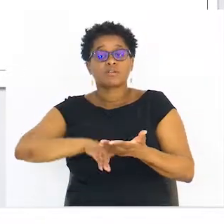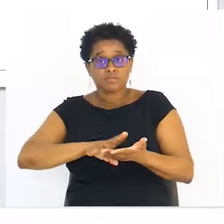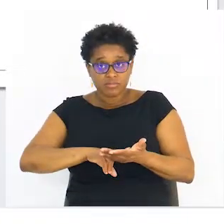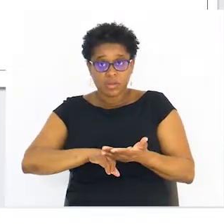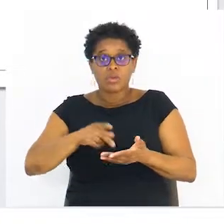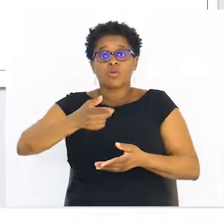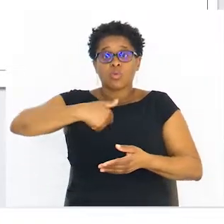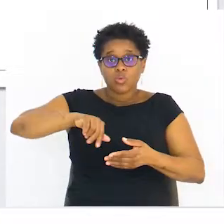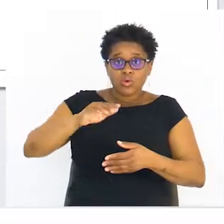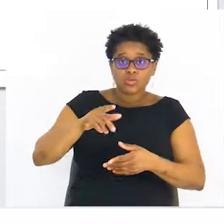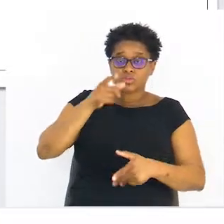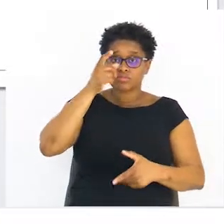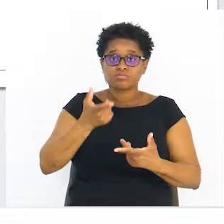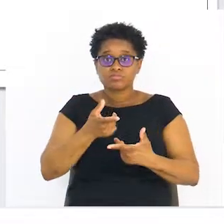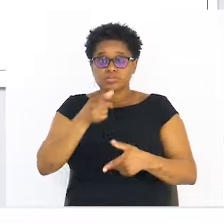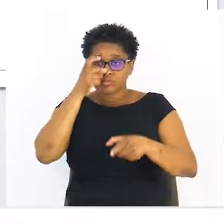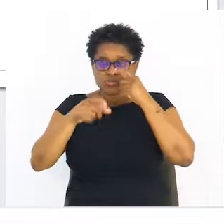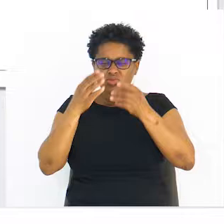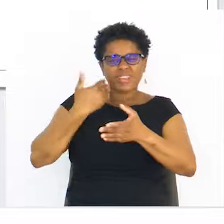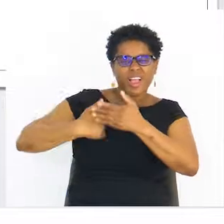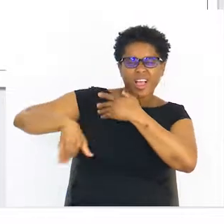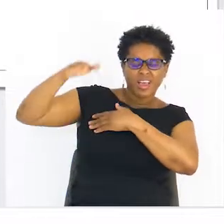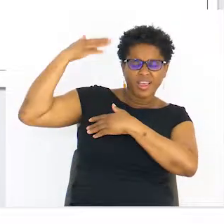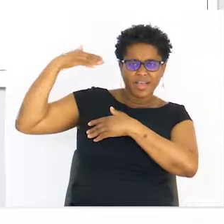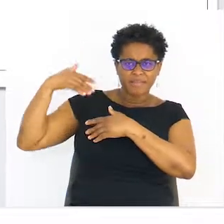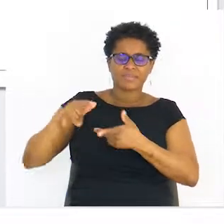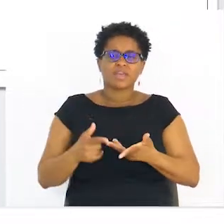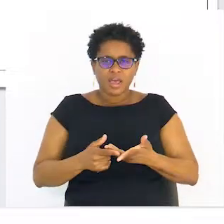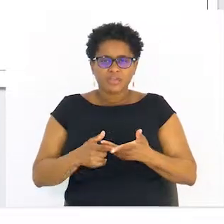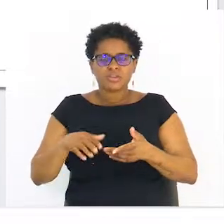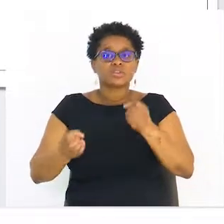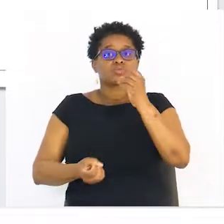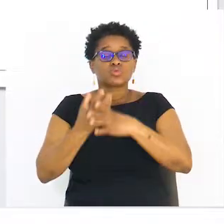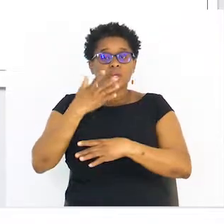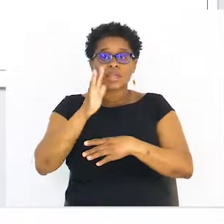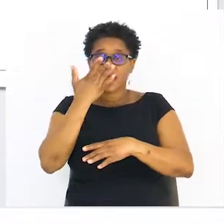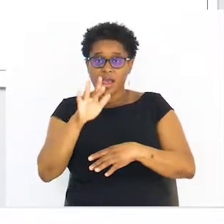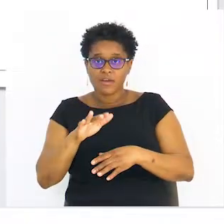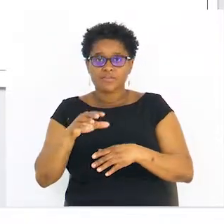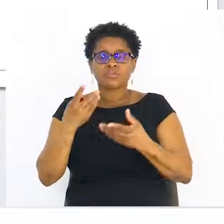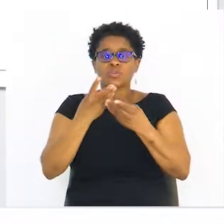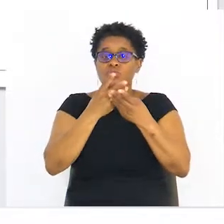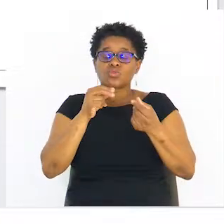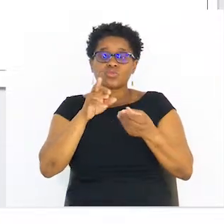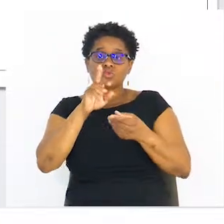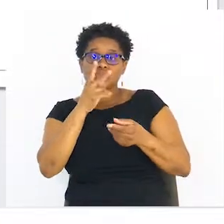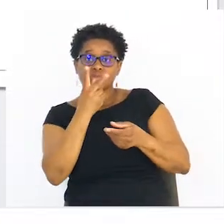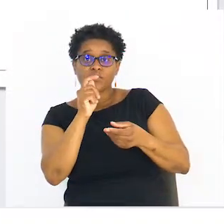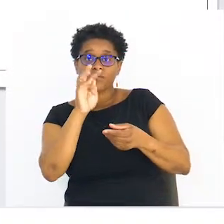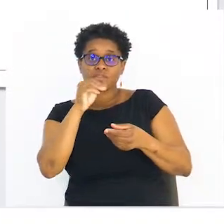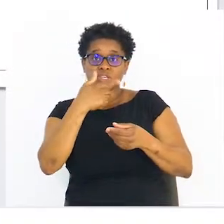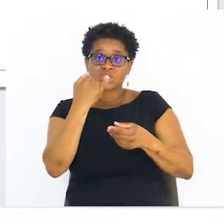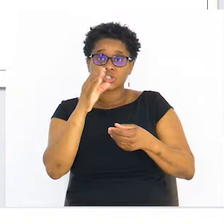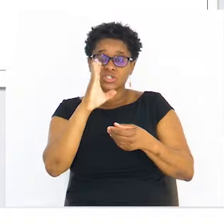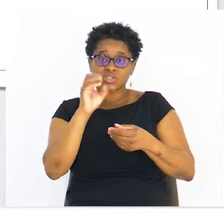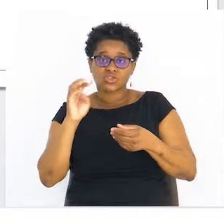antepassados surgiram em África. Os vestígios mais antigos dos hominídeos foram